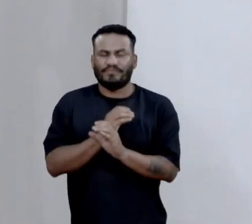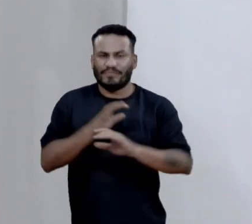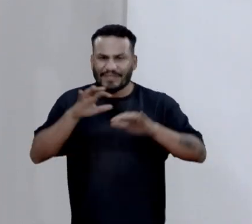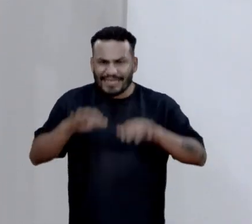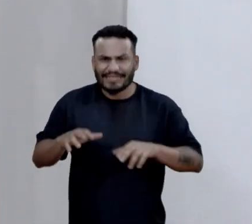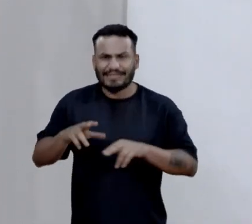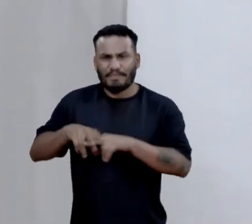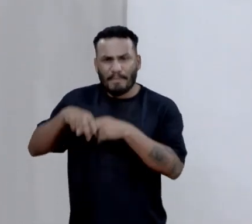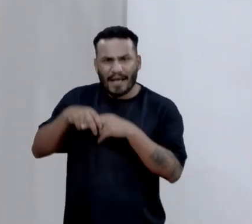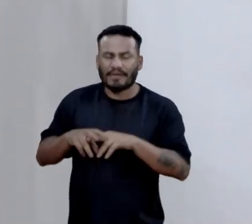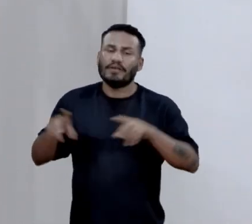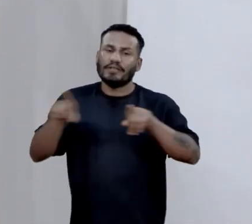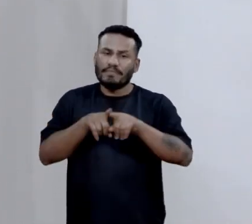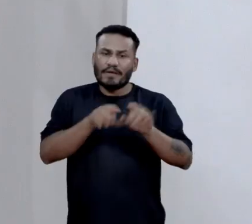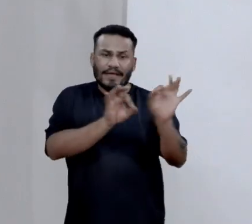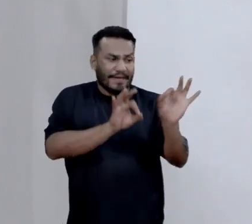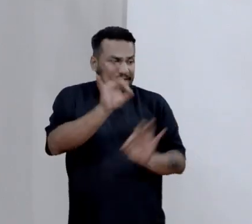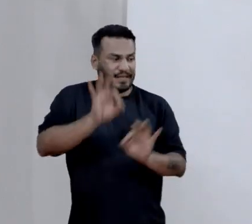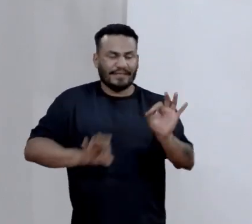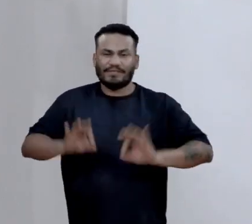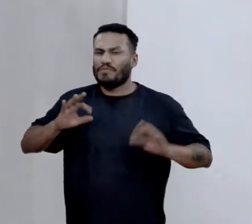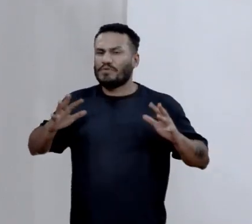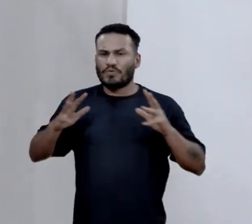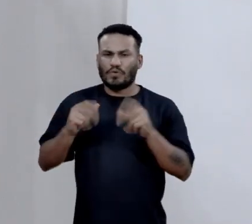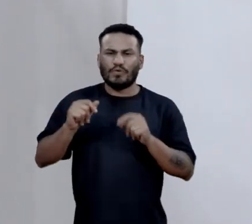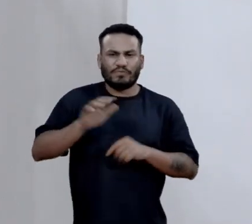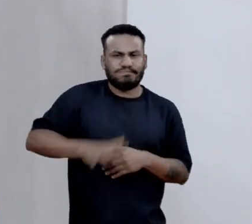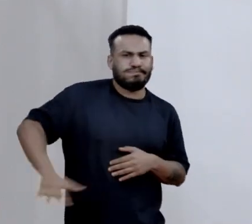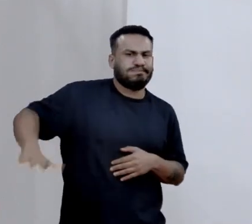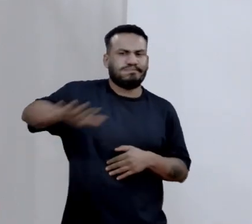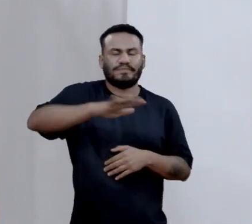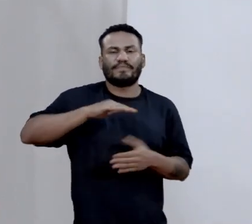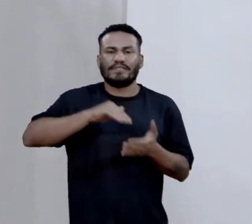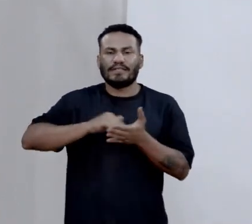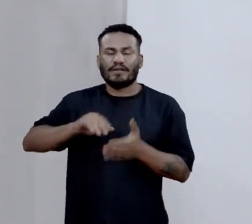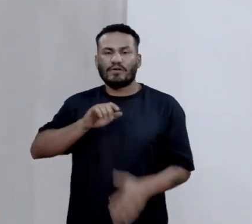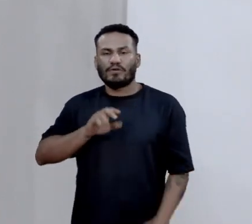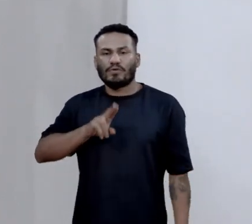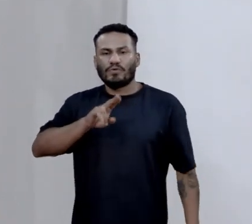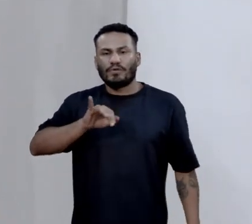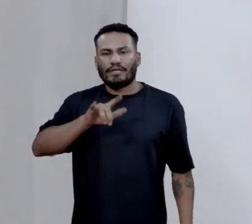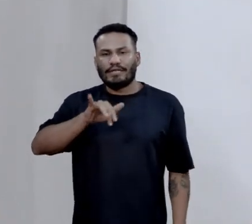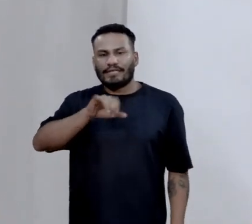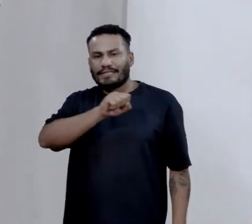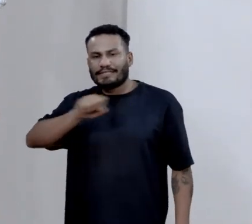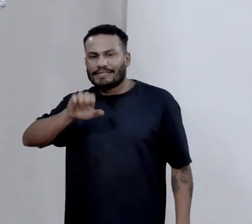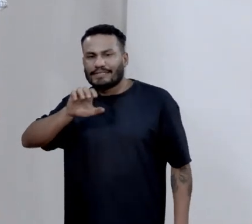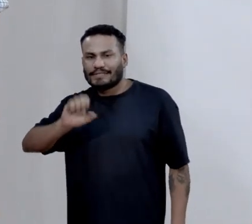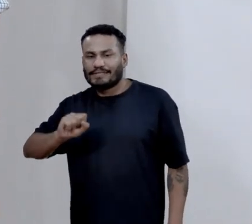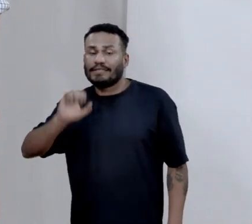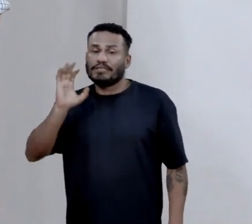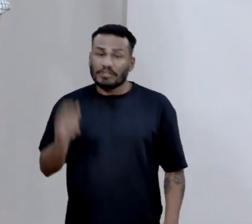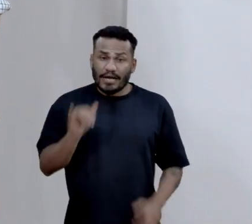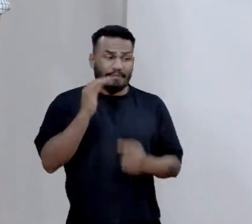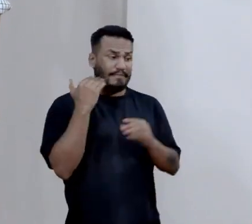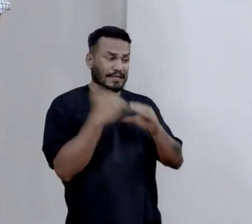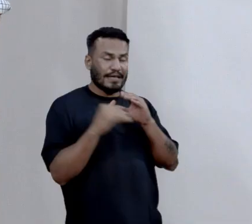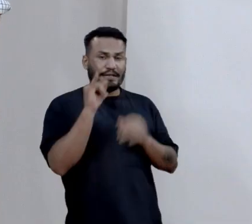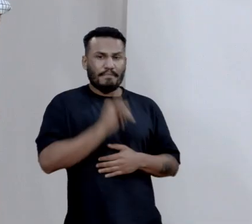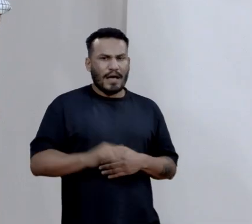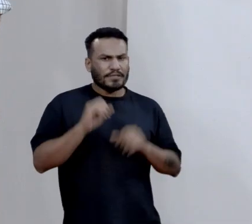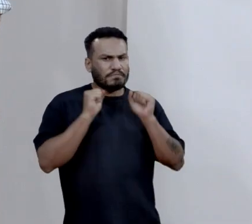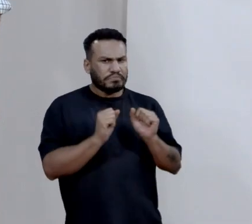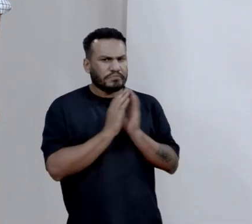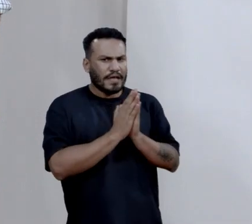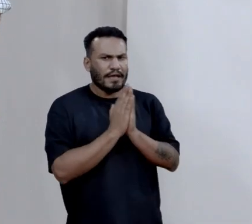daquele parque e também uma revitalização em todo o entorno. Então, o secretário Ulisses já há algum tempo já havia me mandado algumas imagens, Ari, se pudesse,